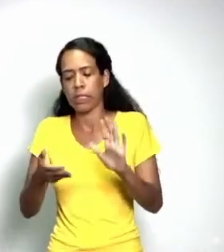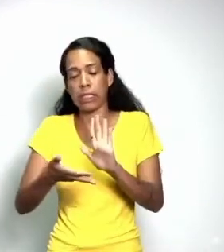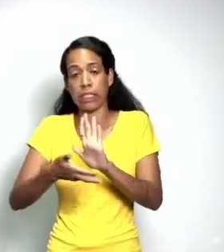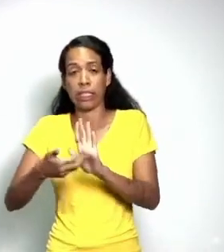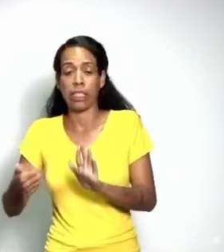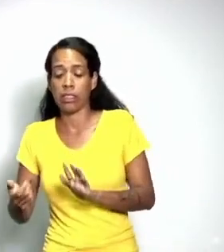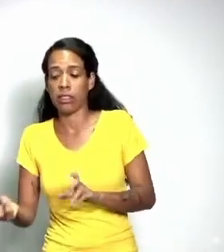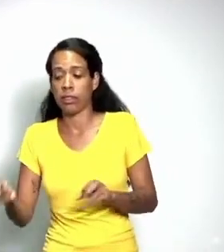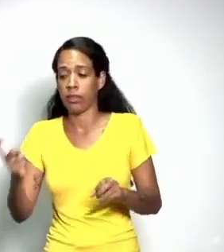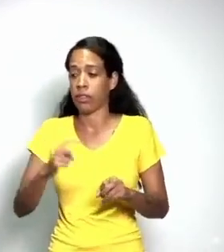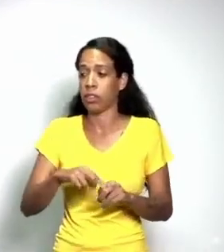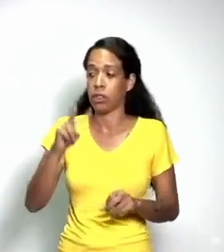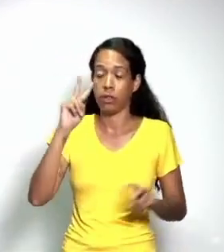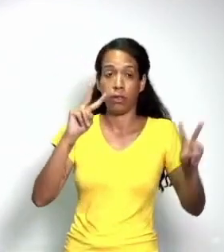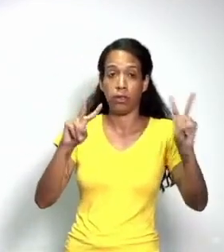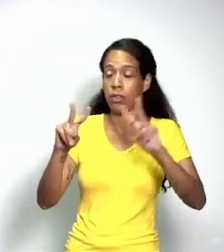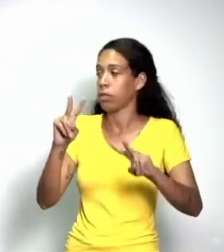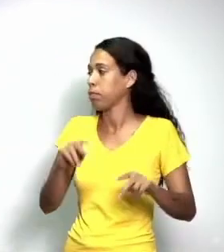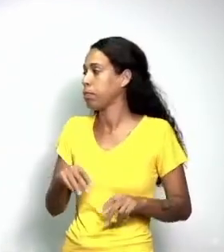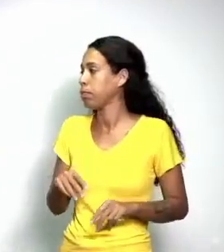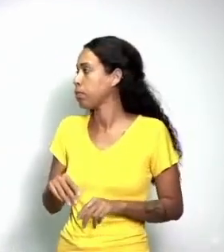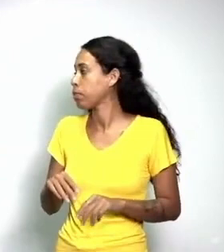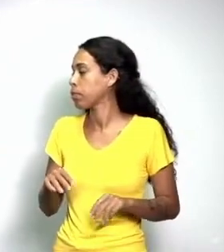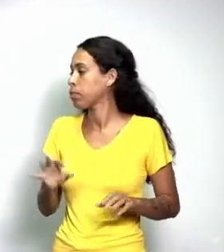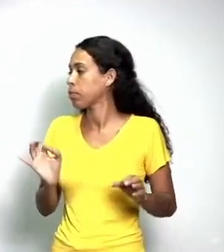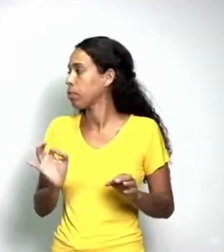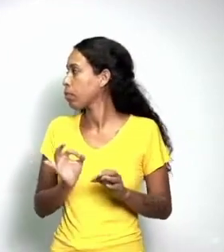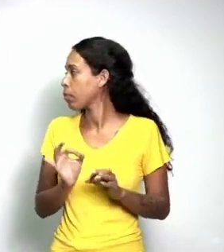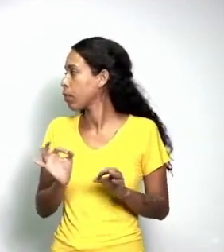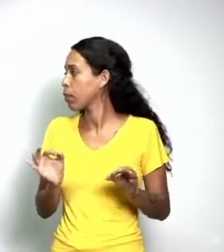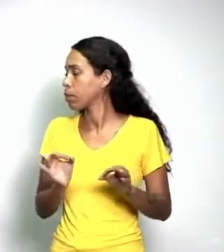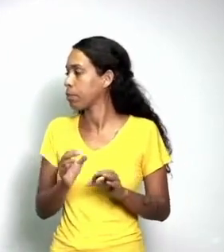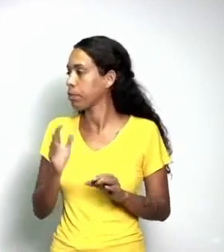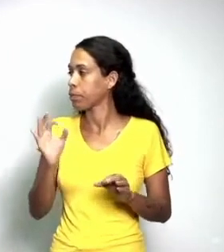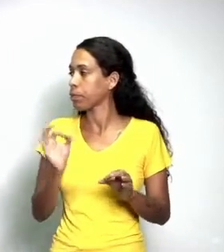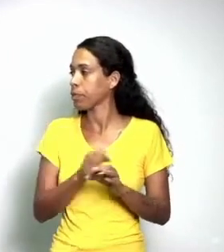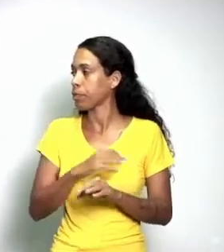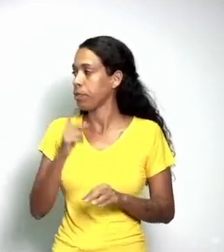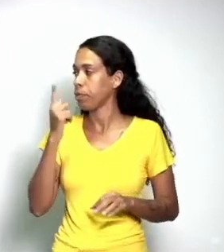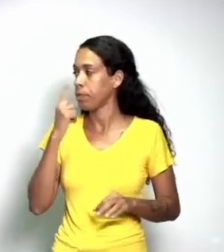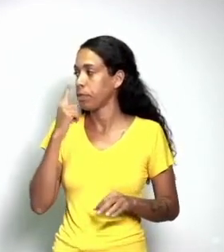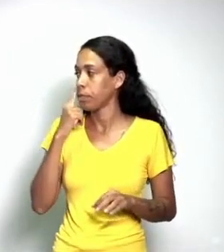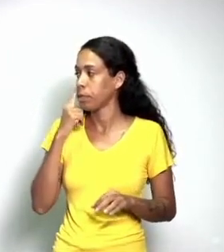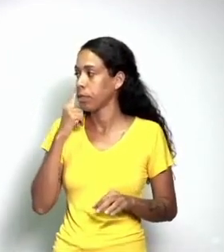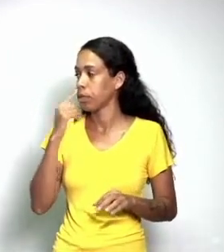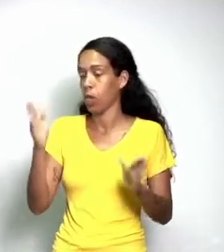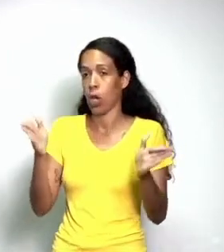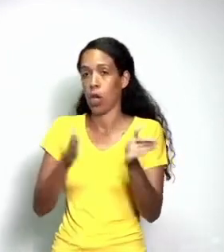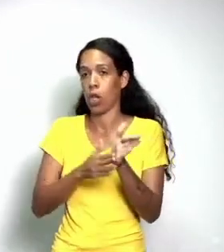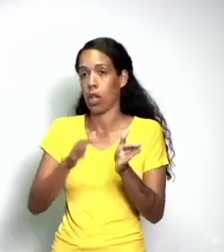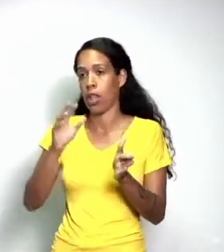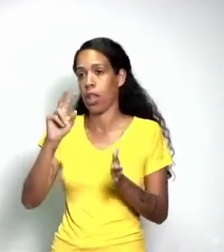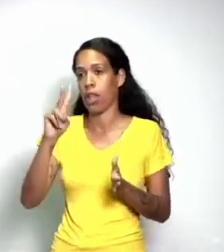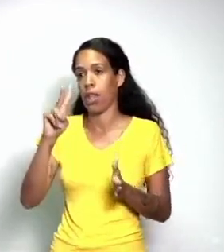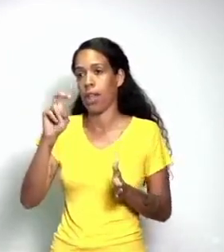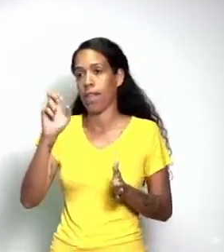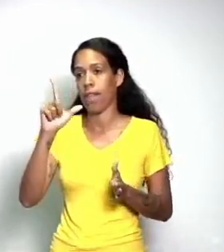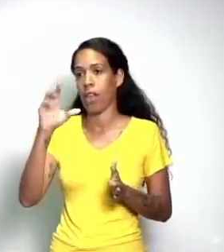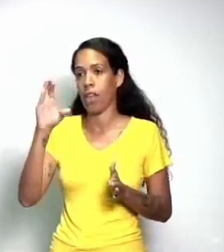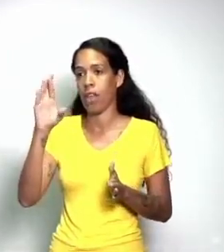que a gente está e olhar para a câmera, a gente acaba lidando com a possibilidade de colar Velcro aqui no